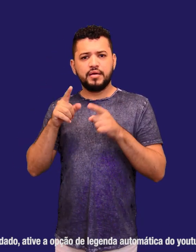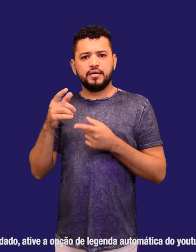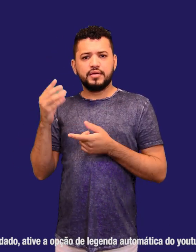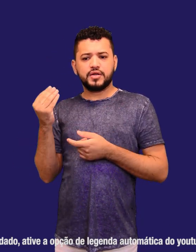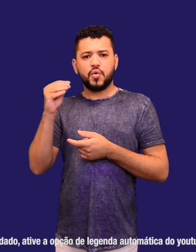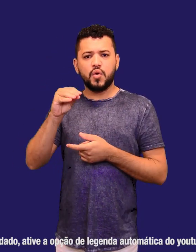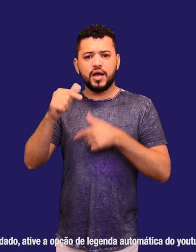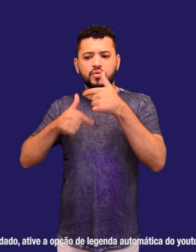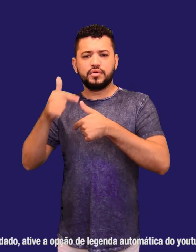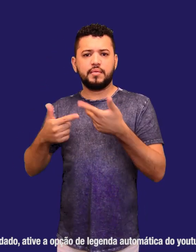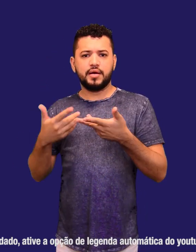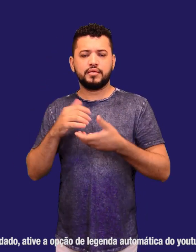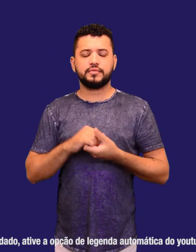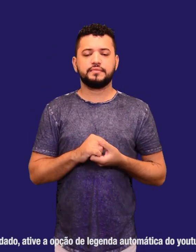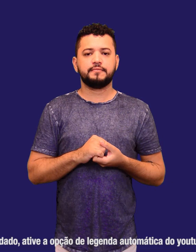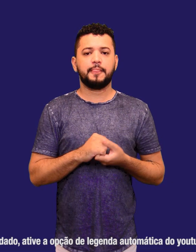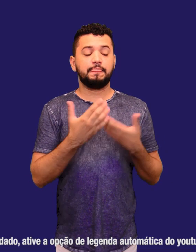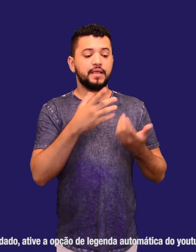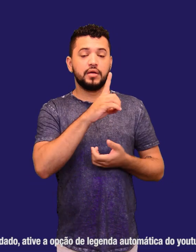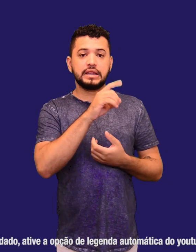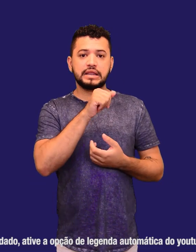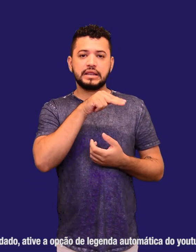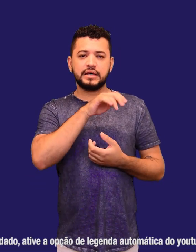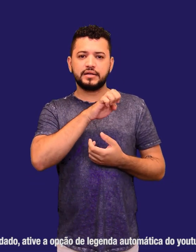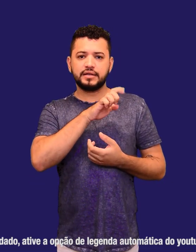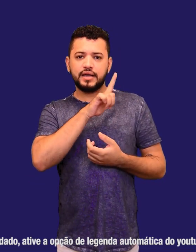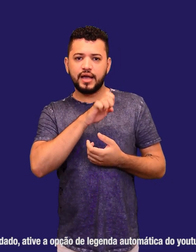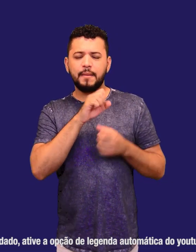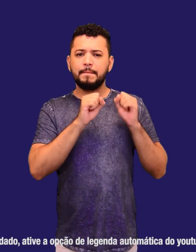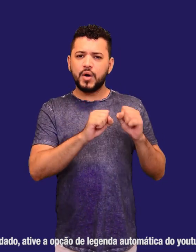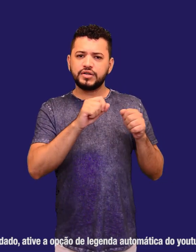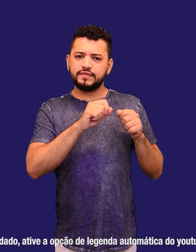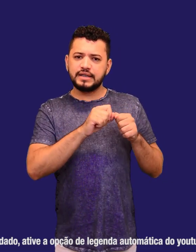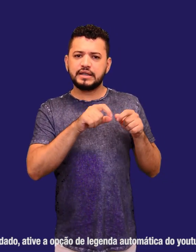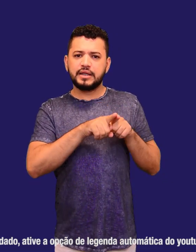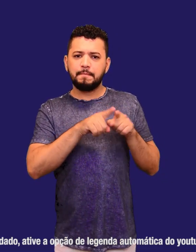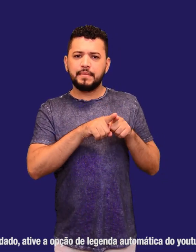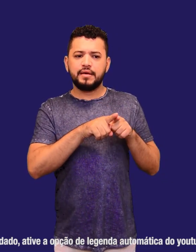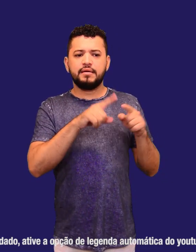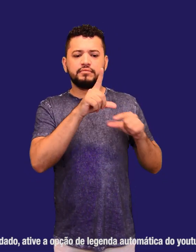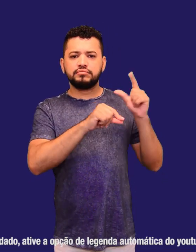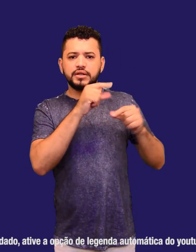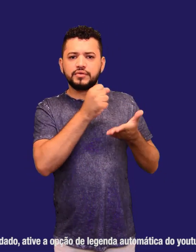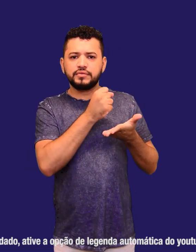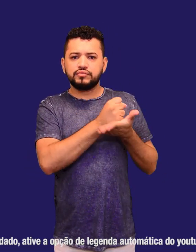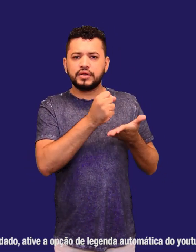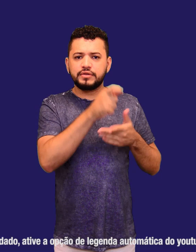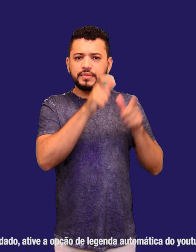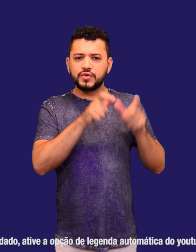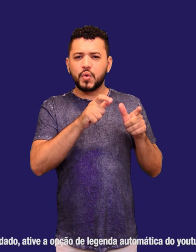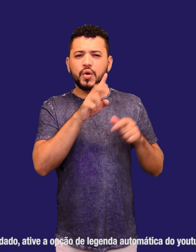mercado. Agora, Daniele, dá para fazer um processo seletivo no digital com a mesma